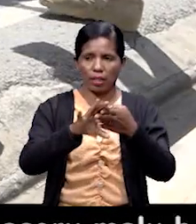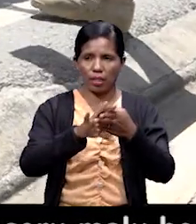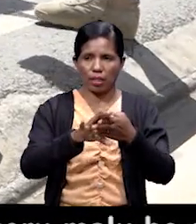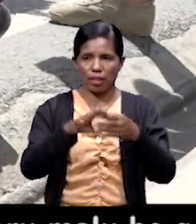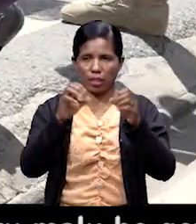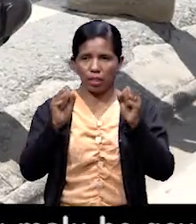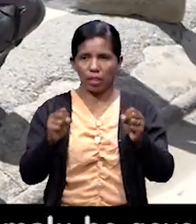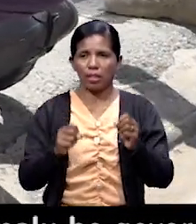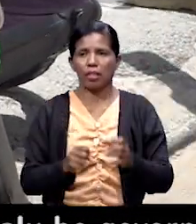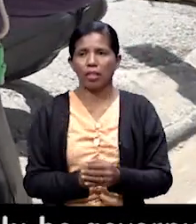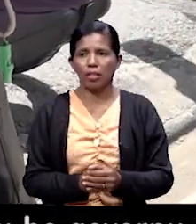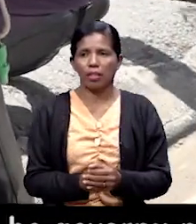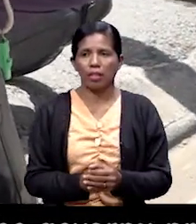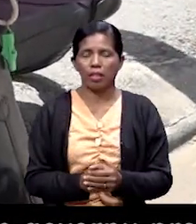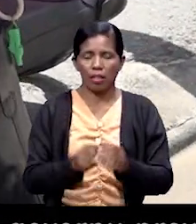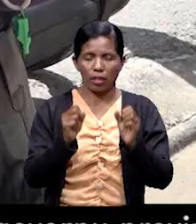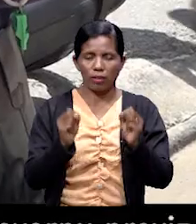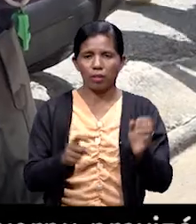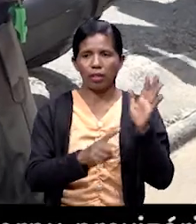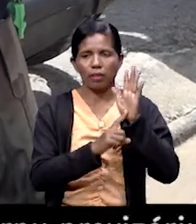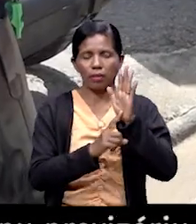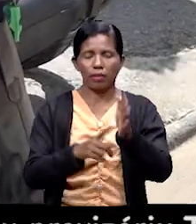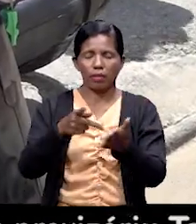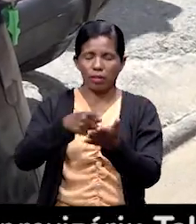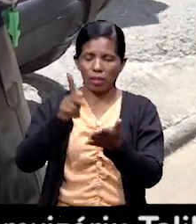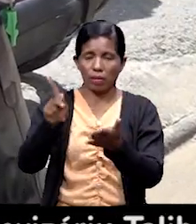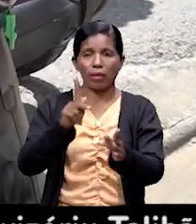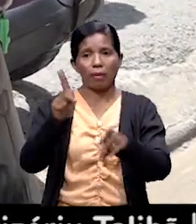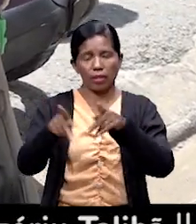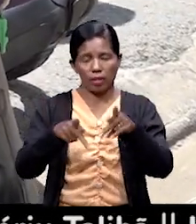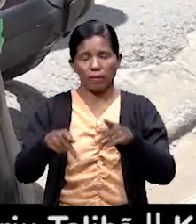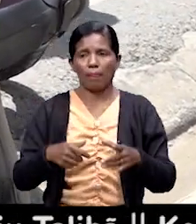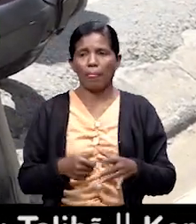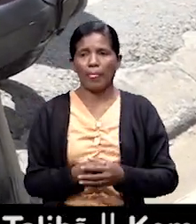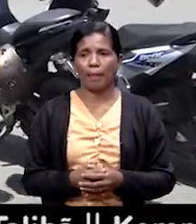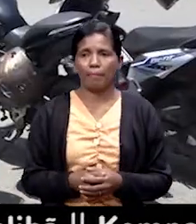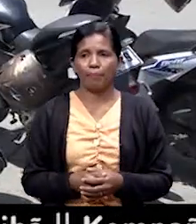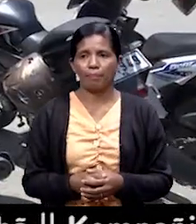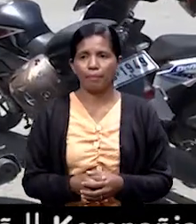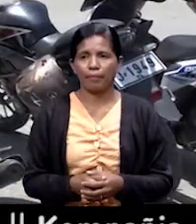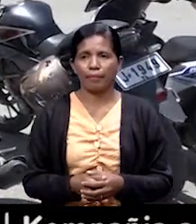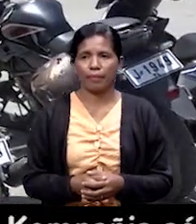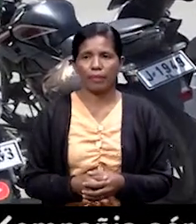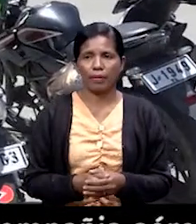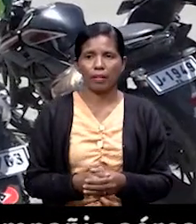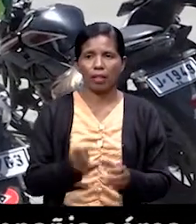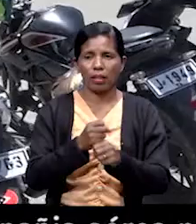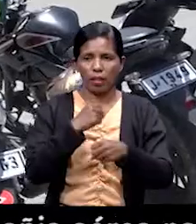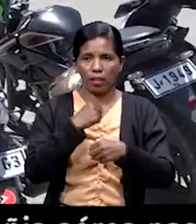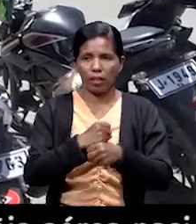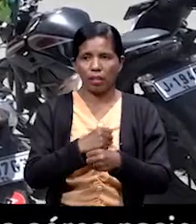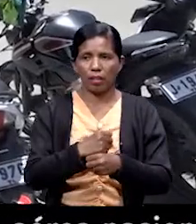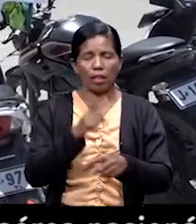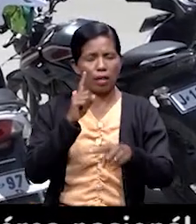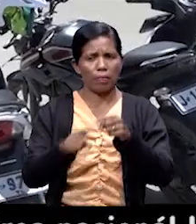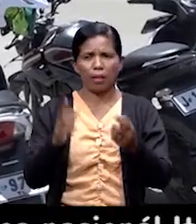sabe careta nia roda, ou de aplica multa para motorista sira. E os sinais de balão que coloca dentro, proibido, ao estacionamento, significa que ele